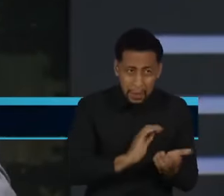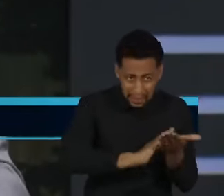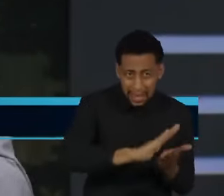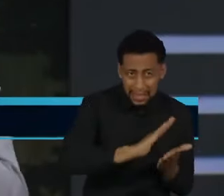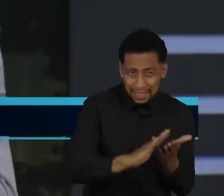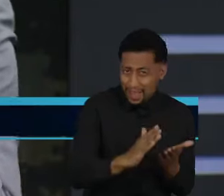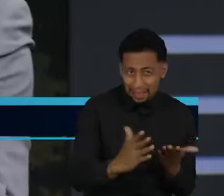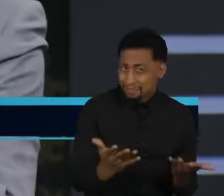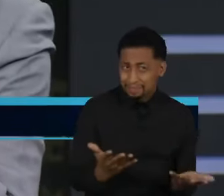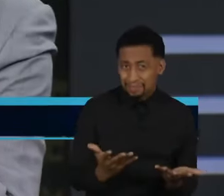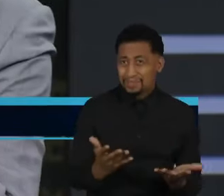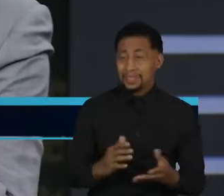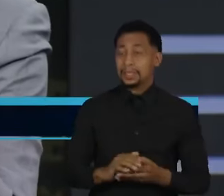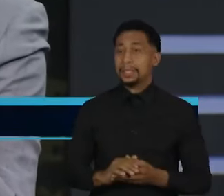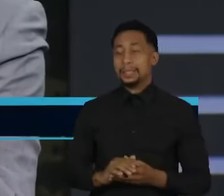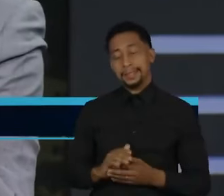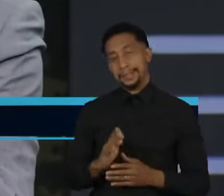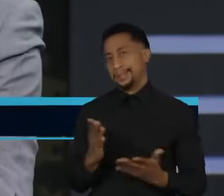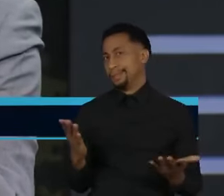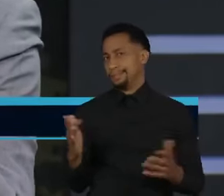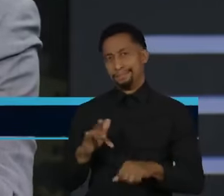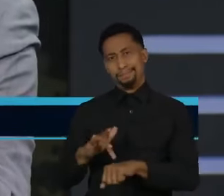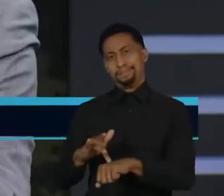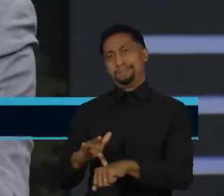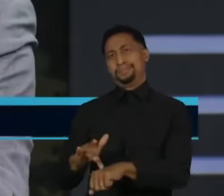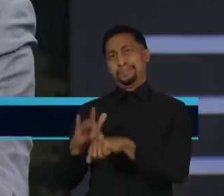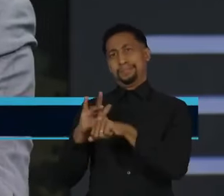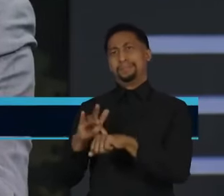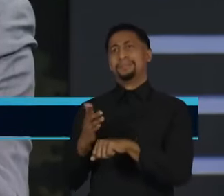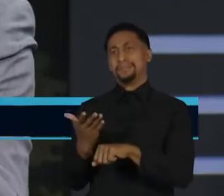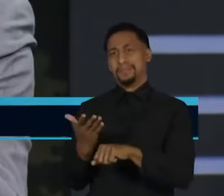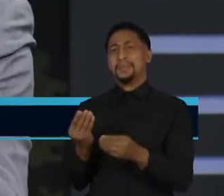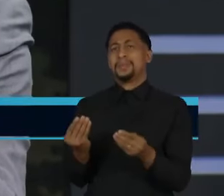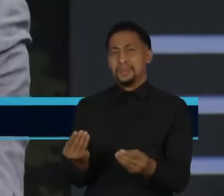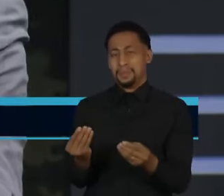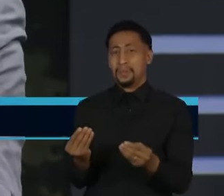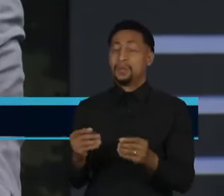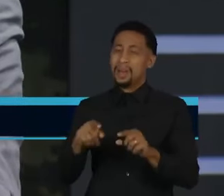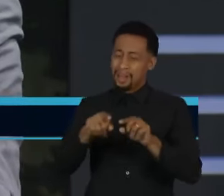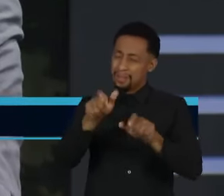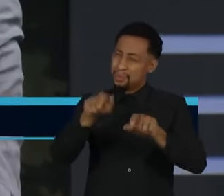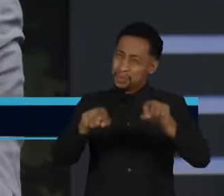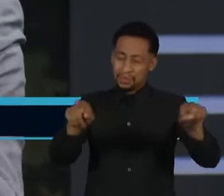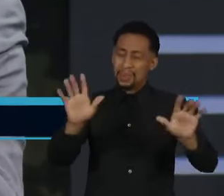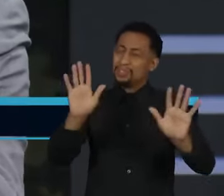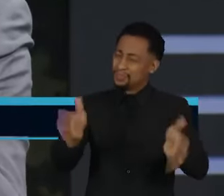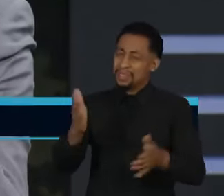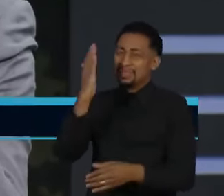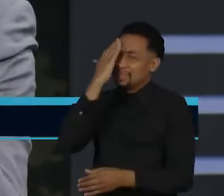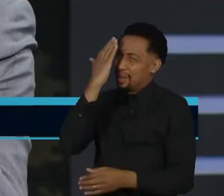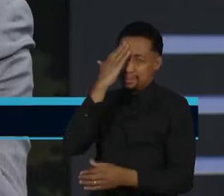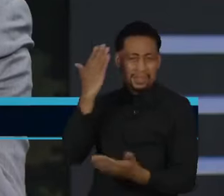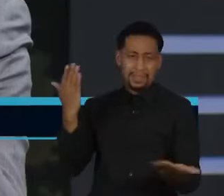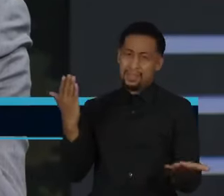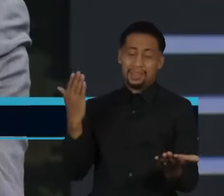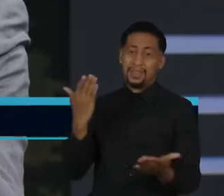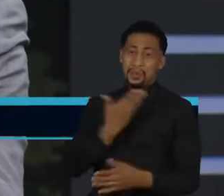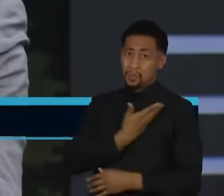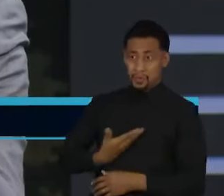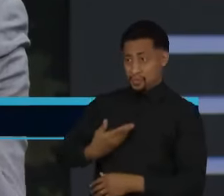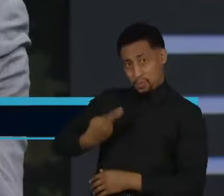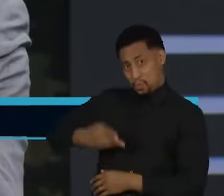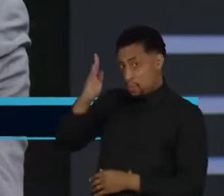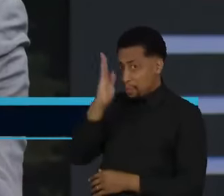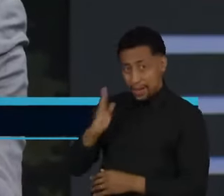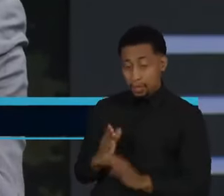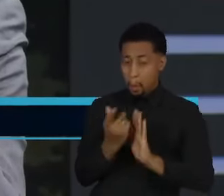absurdo. Está na hora das pessoas entenderem que o Estado brasileiro já sangrou demais. Você não pode olhar só para o lado